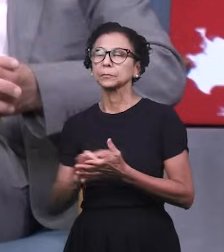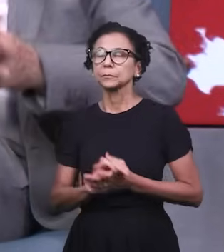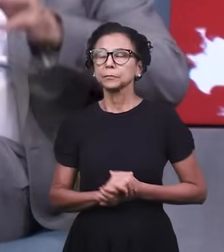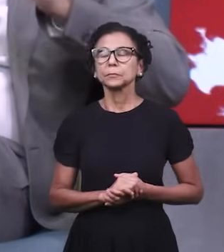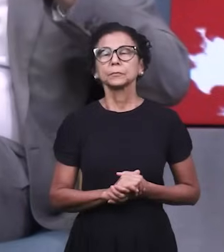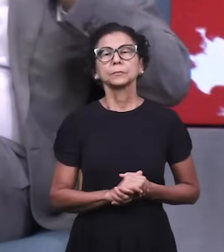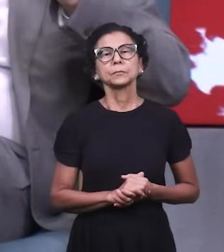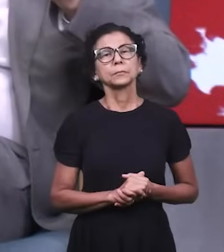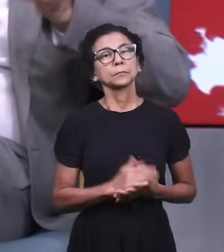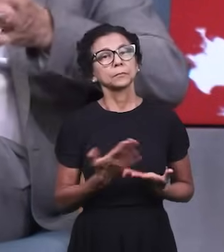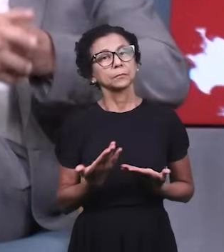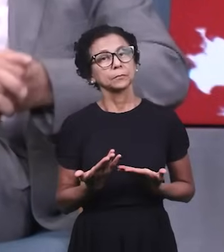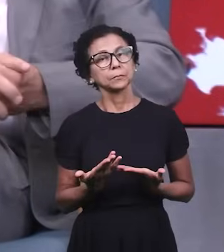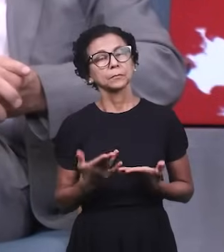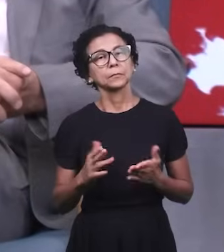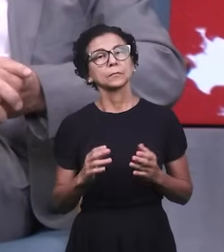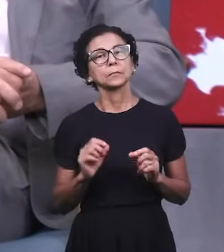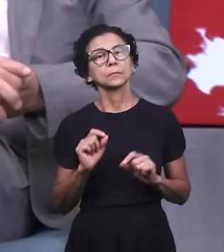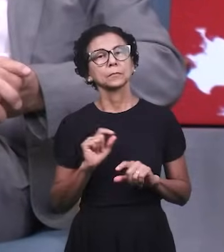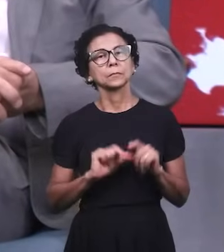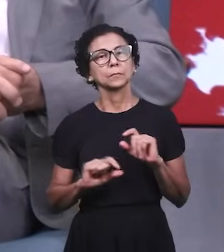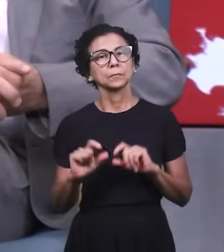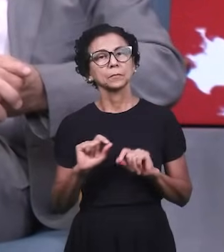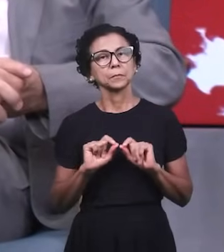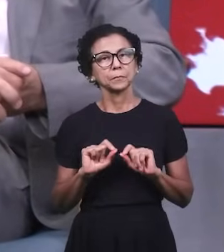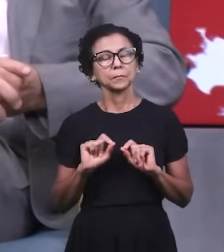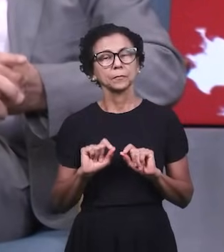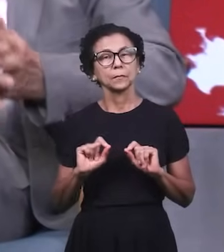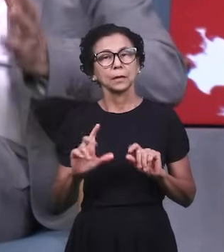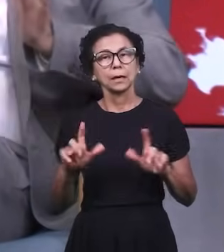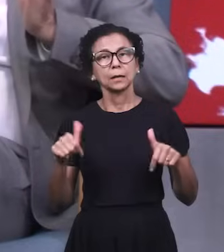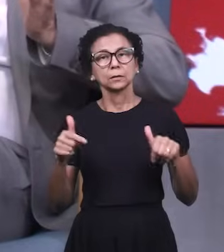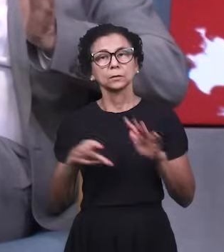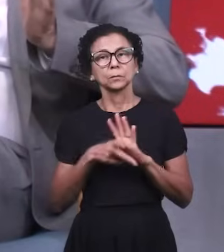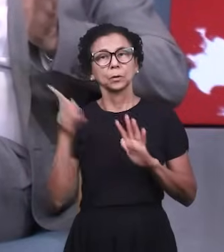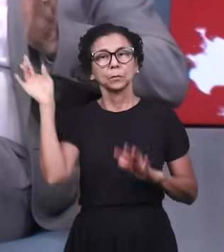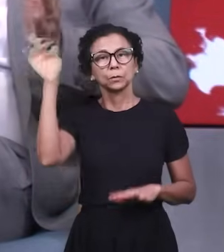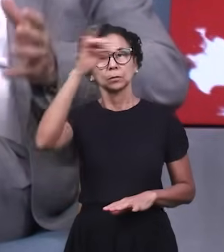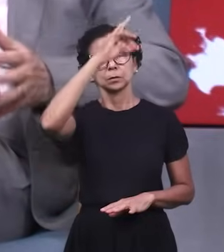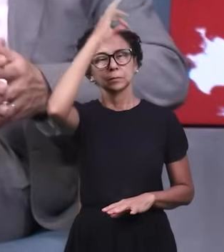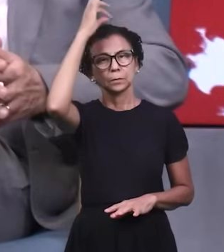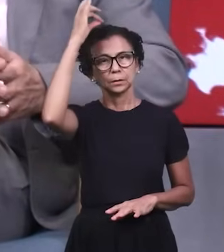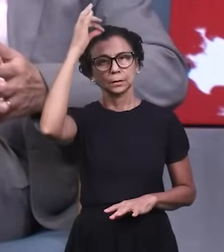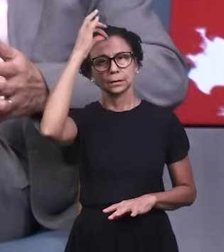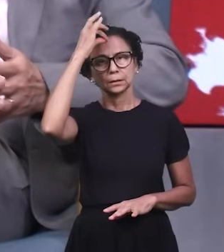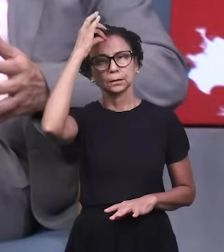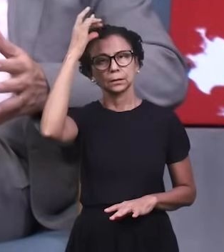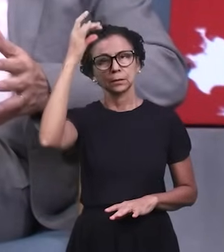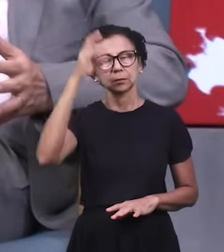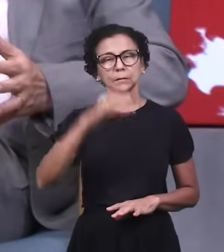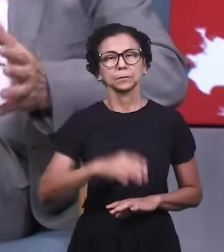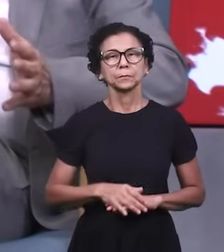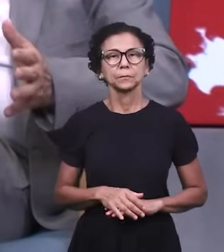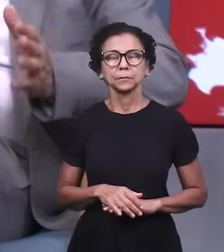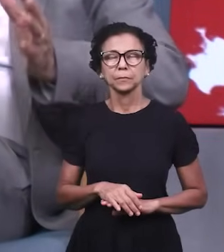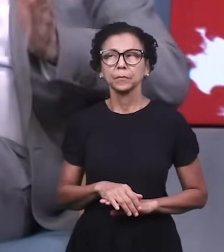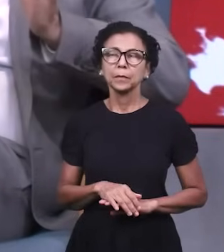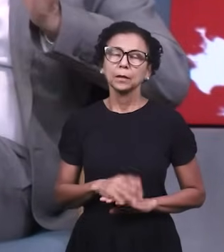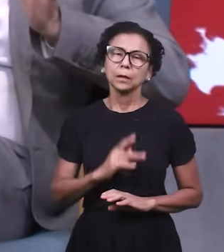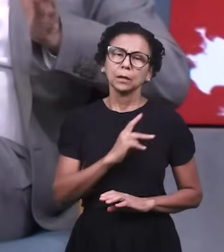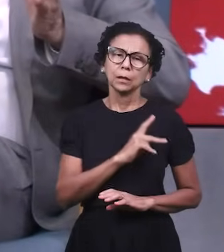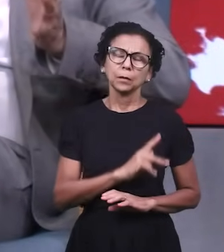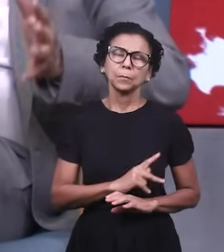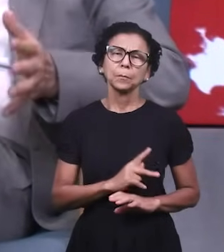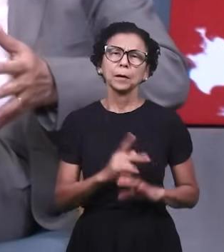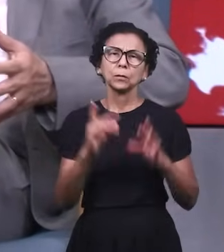Santo. É claro que Paulo detalha 9 formas que são colocados